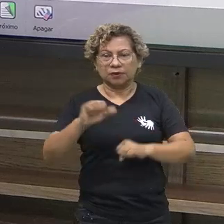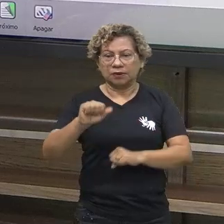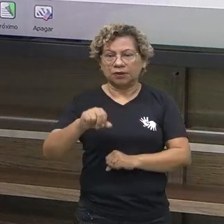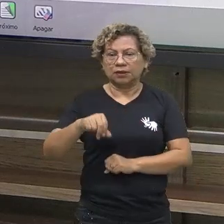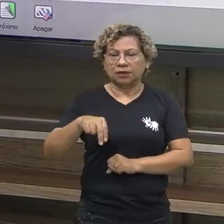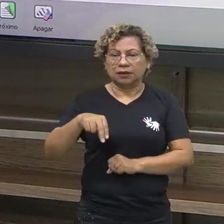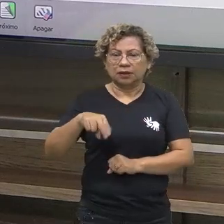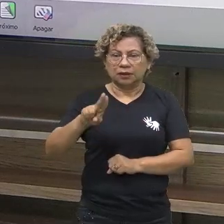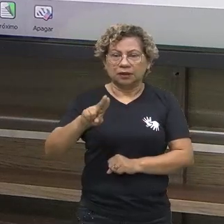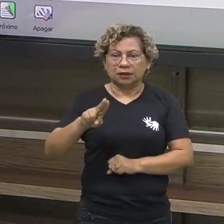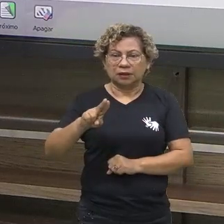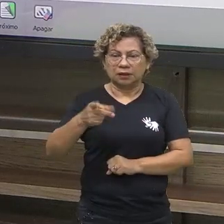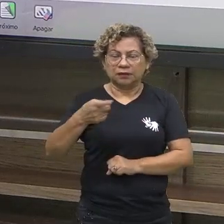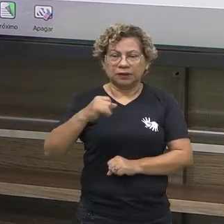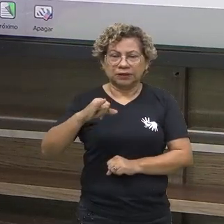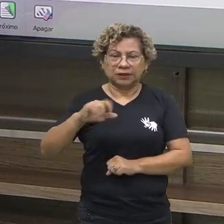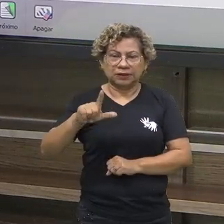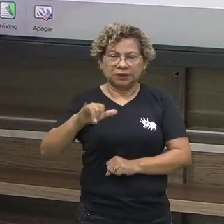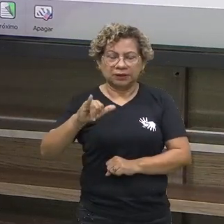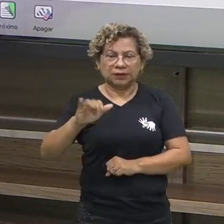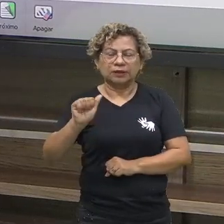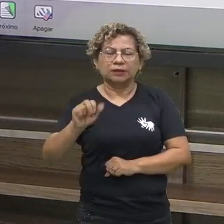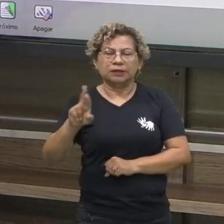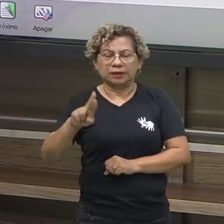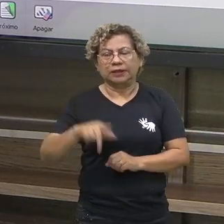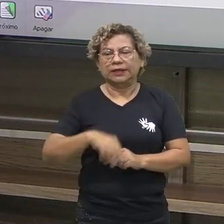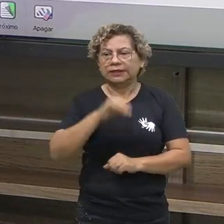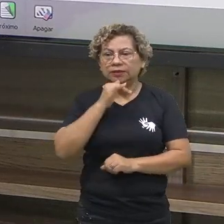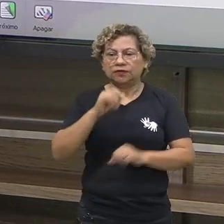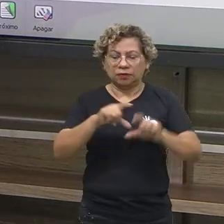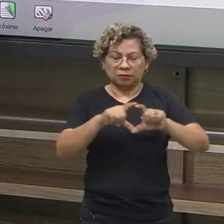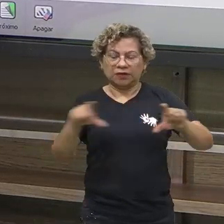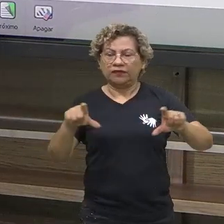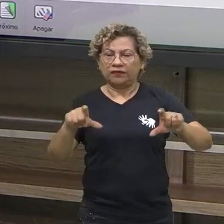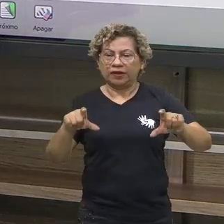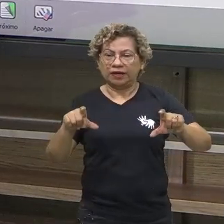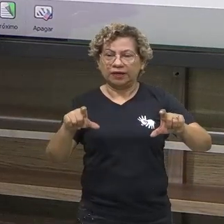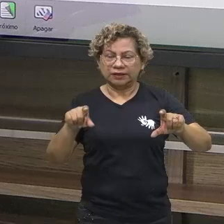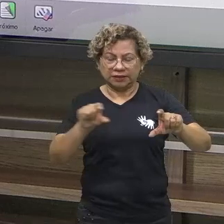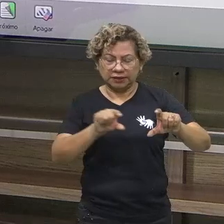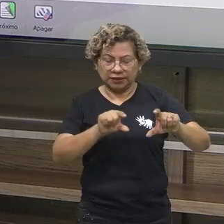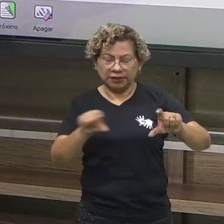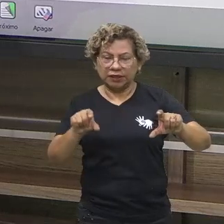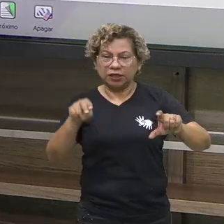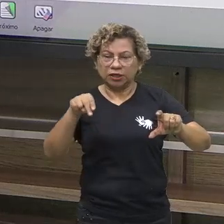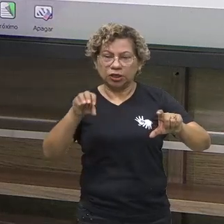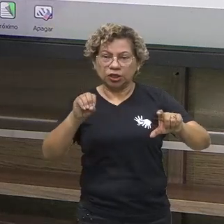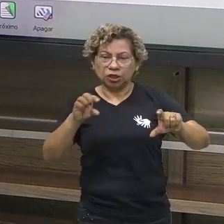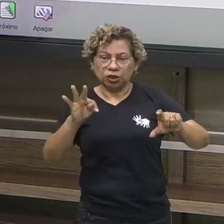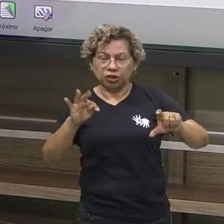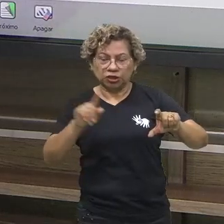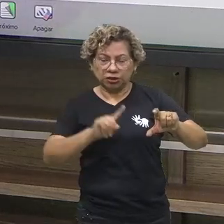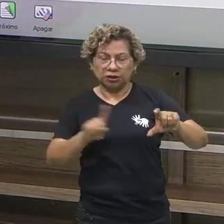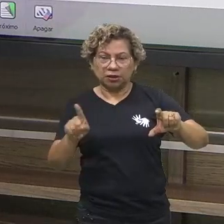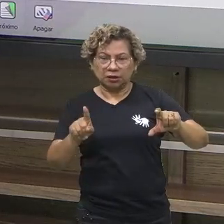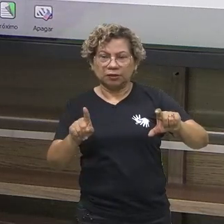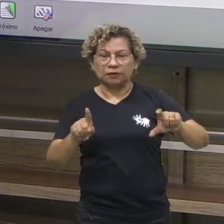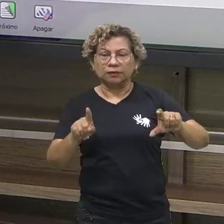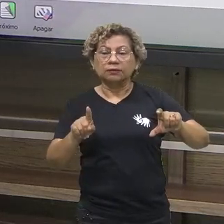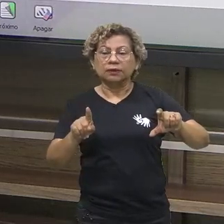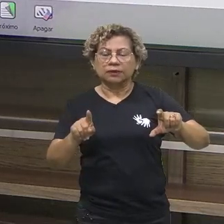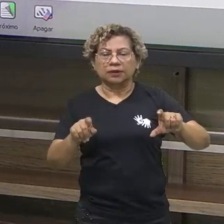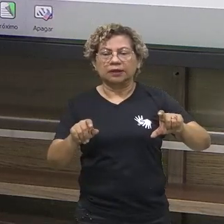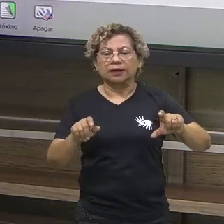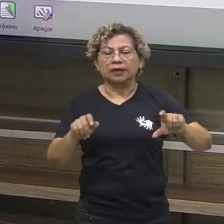sempre ele que vai fazer tudo. Por exemplo, se for uma frase negativa, é o verbo auxiliar que irá receber, então, né,